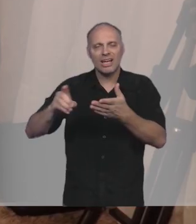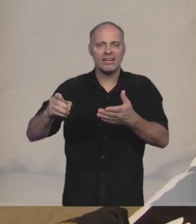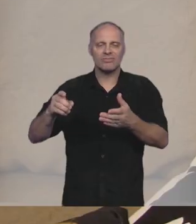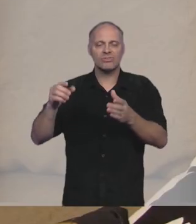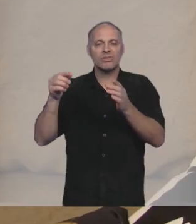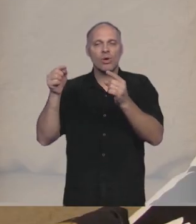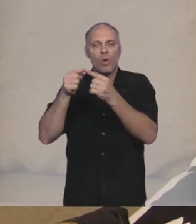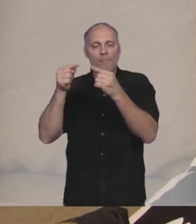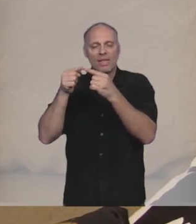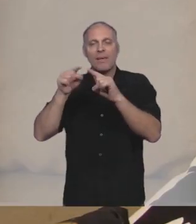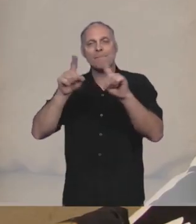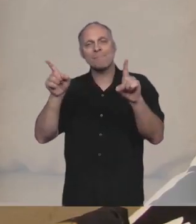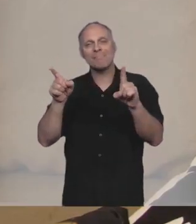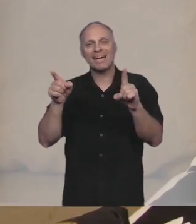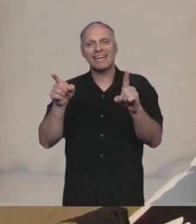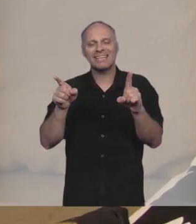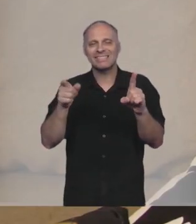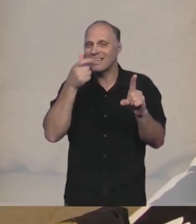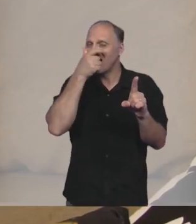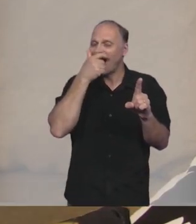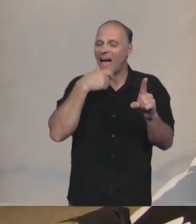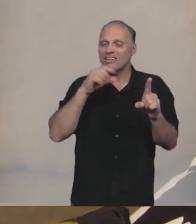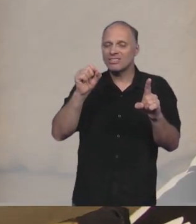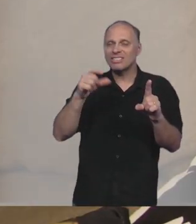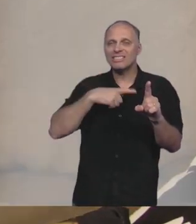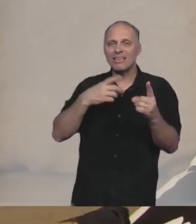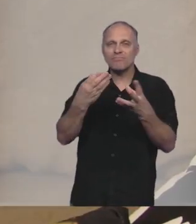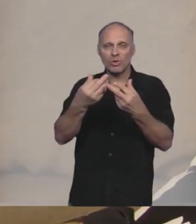humorista que está reafirmando esses valores